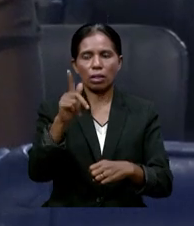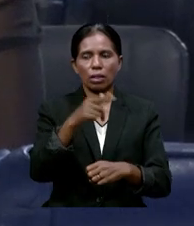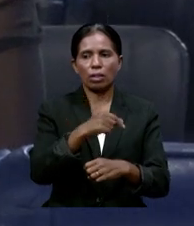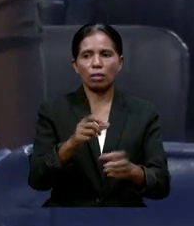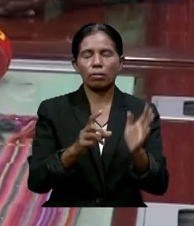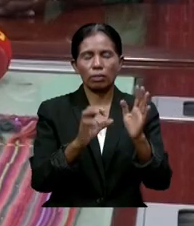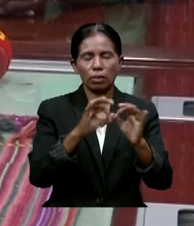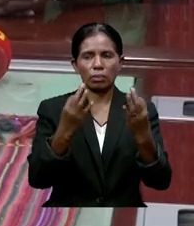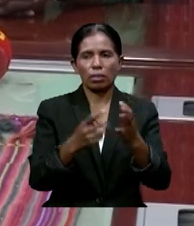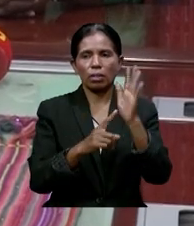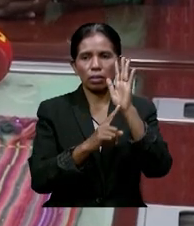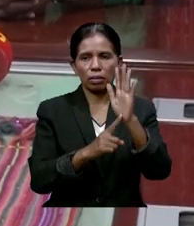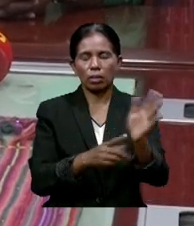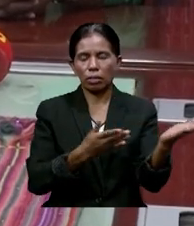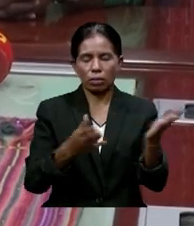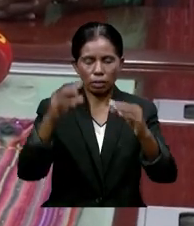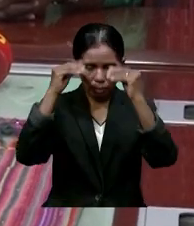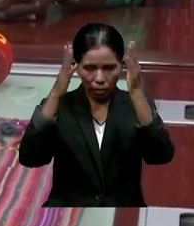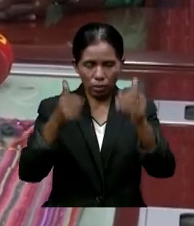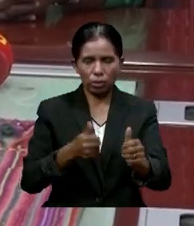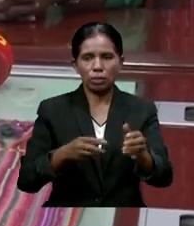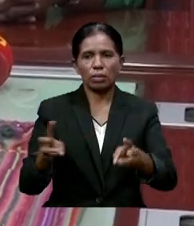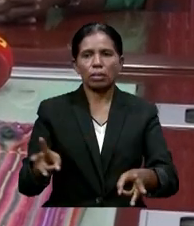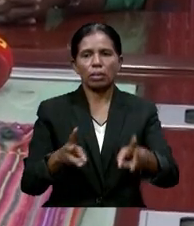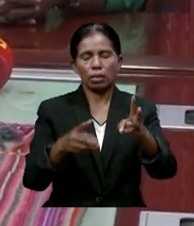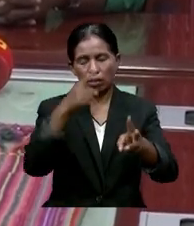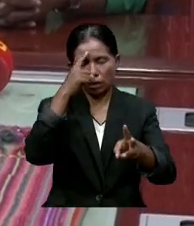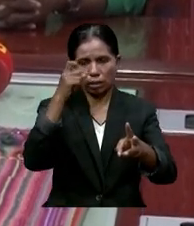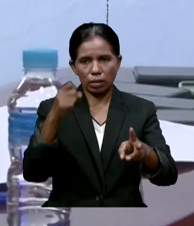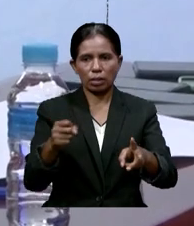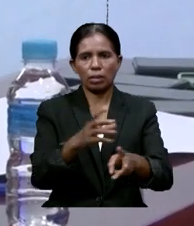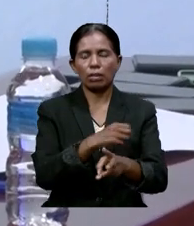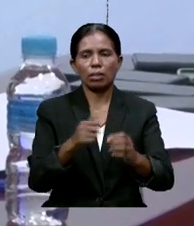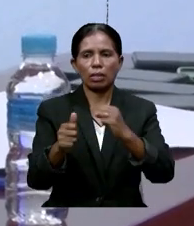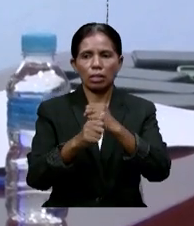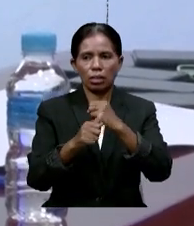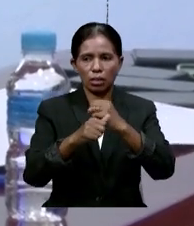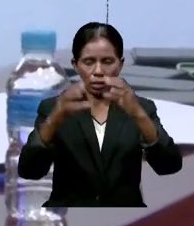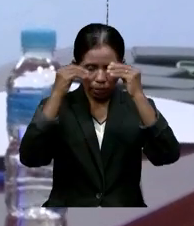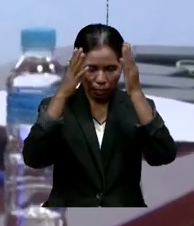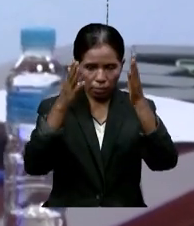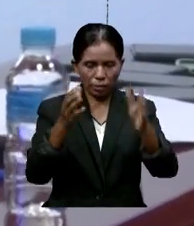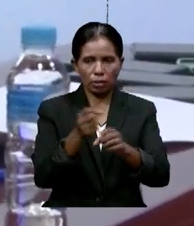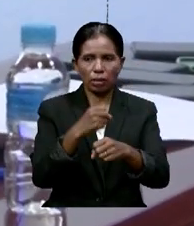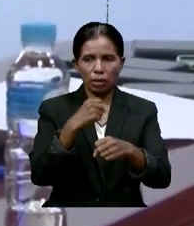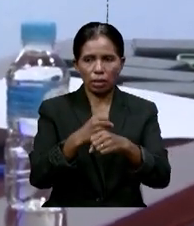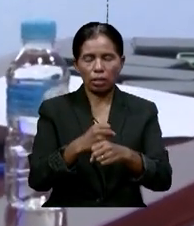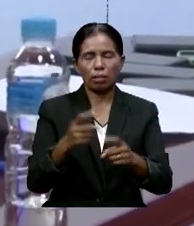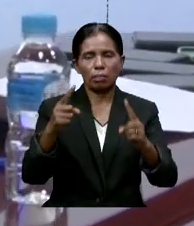hatou queixa, ele processa professor, né? Tu ir dalang legal, também lamenta tebes, o ação nebe professor, né? Halo